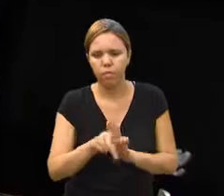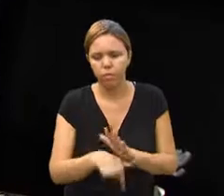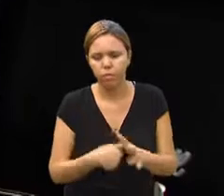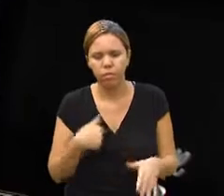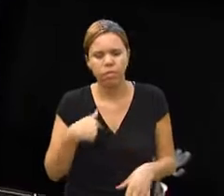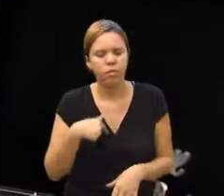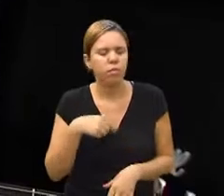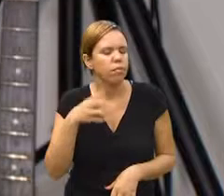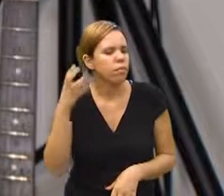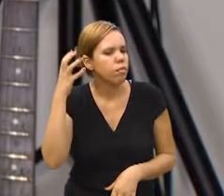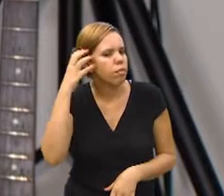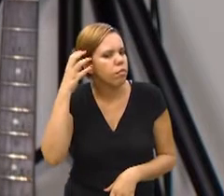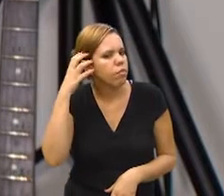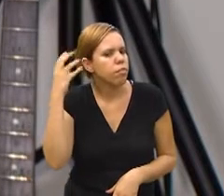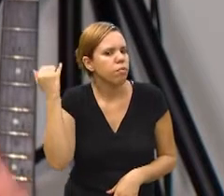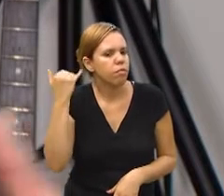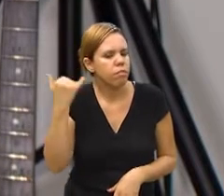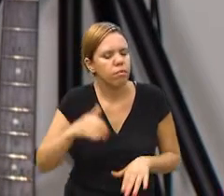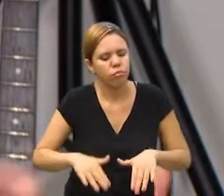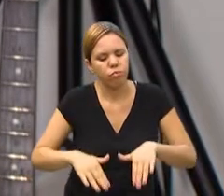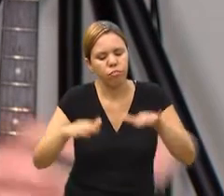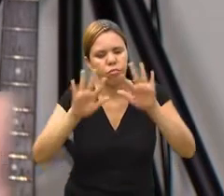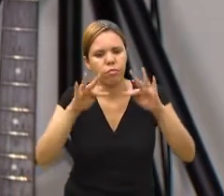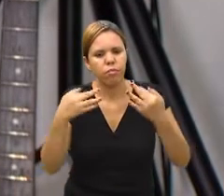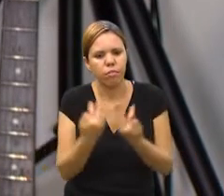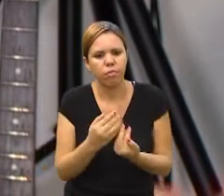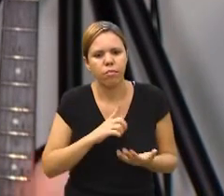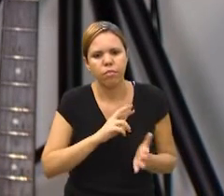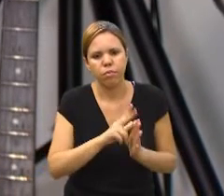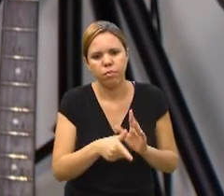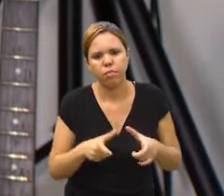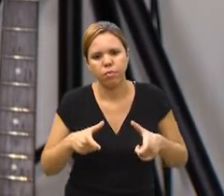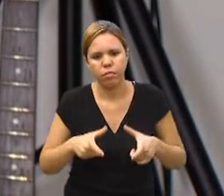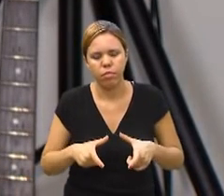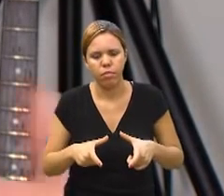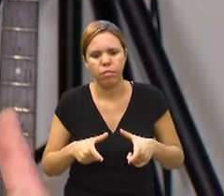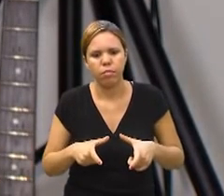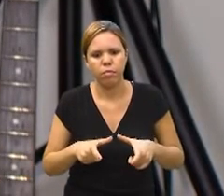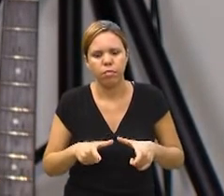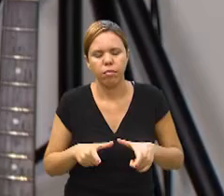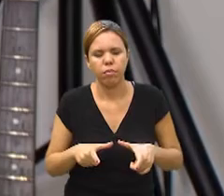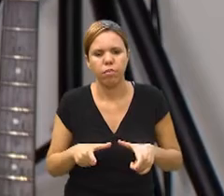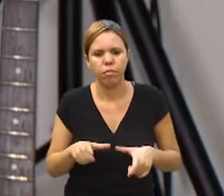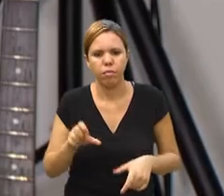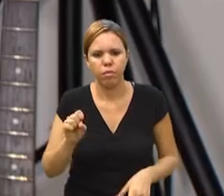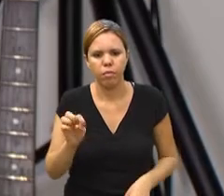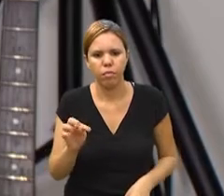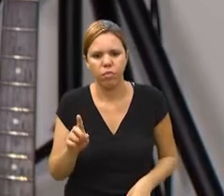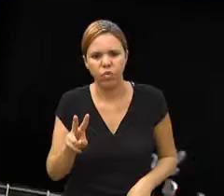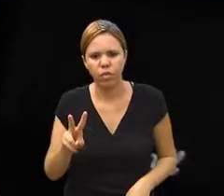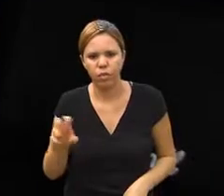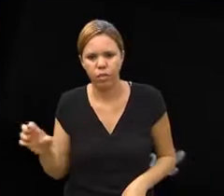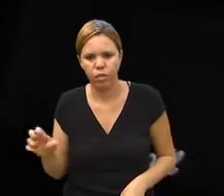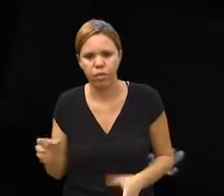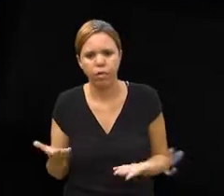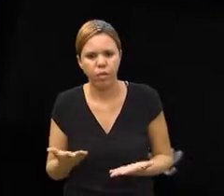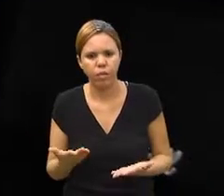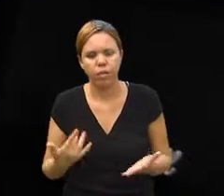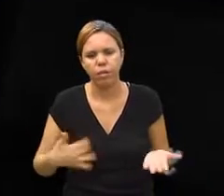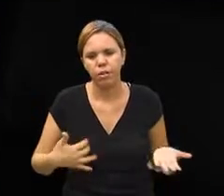ouvia na rádio quando eu era criança, né? Meu pai tinha vários discos de Stevie Wonder e tal. Eu até vou tocar um Stevie Wonder hoje.